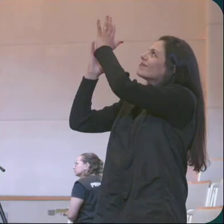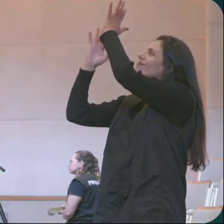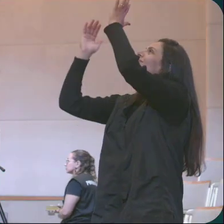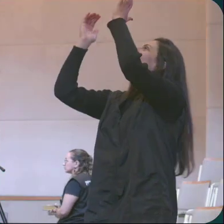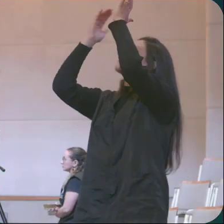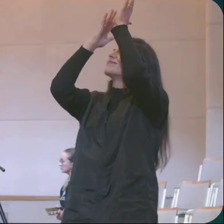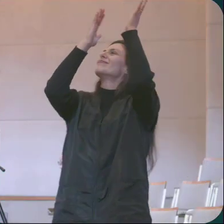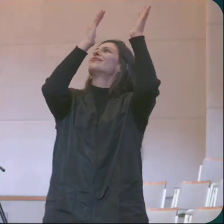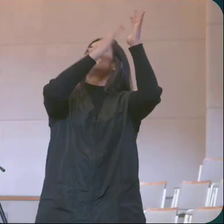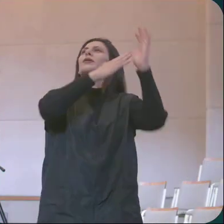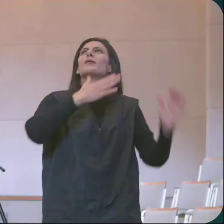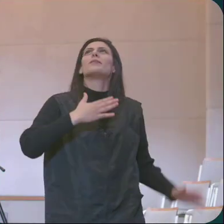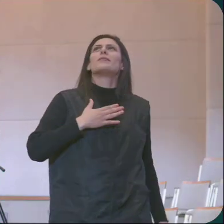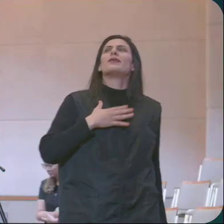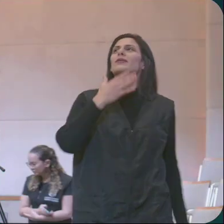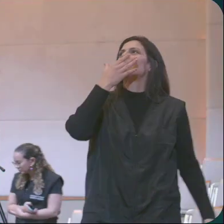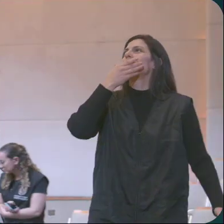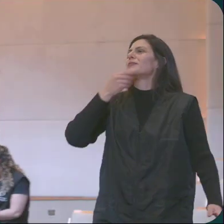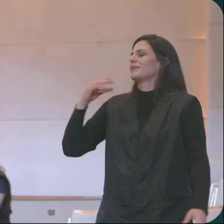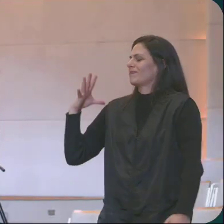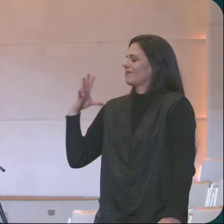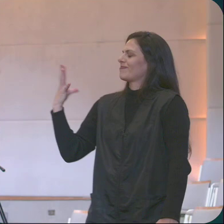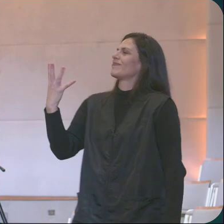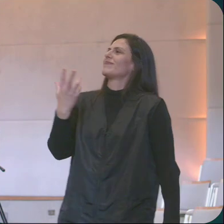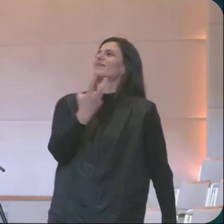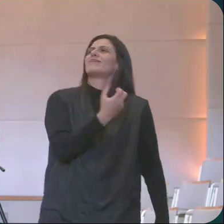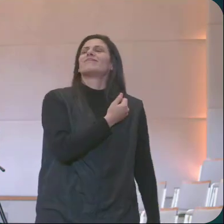meu Salvador e meu Rei.